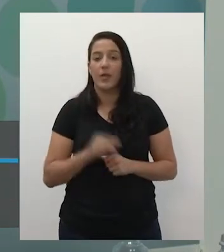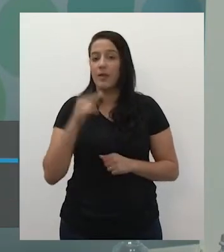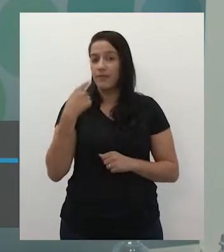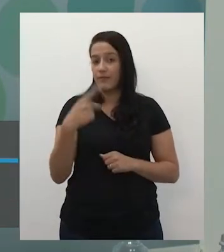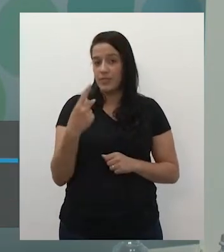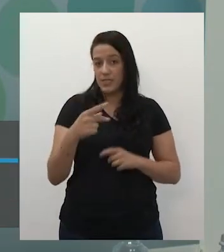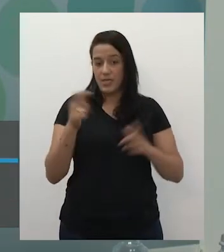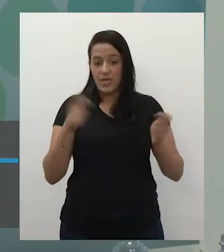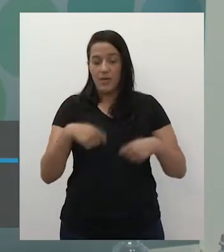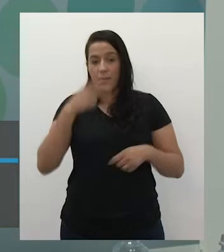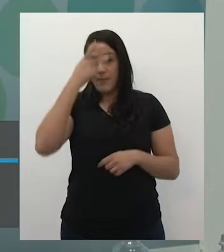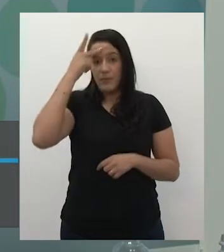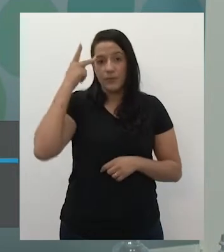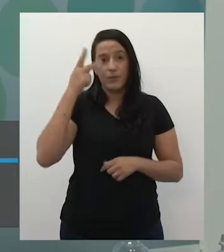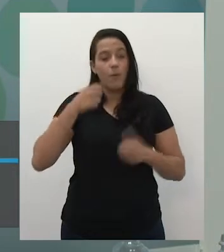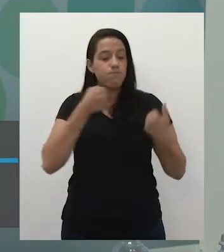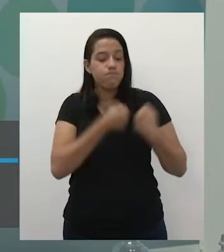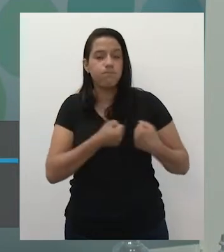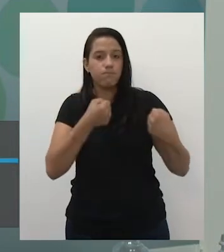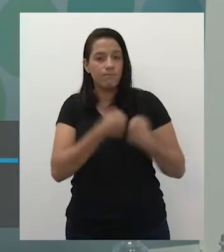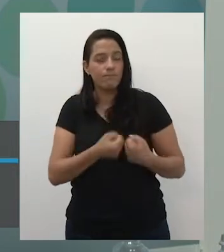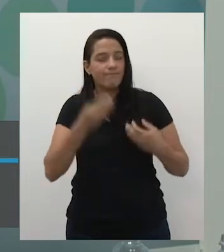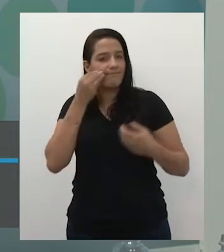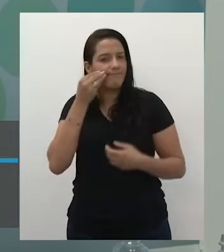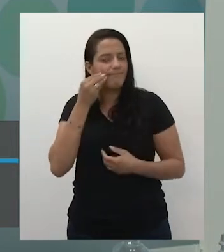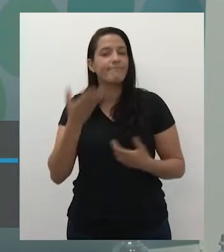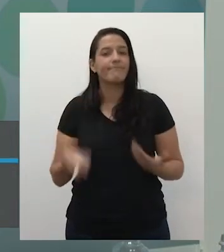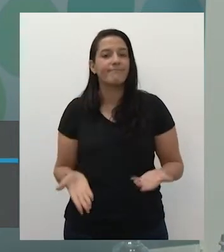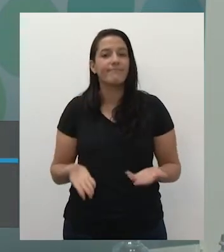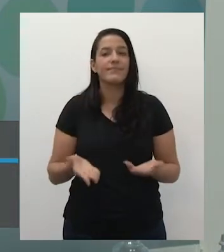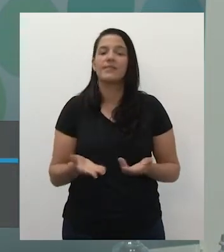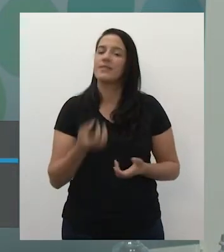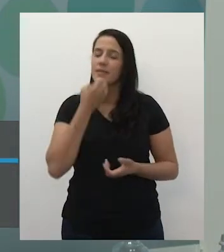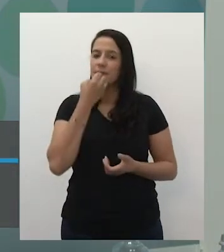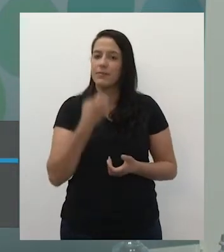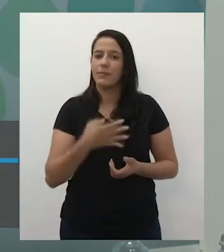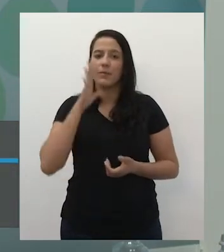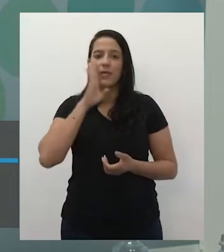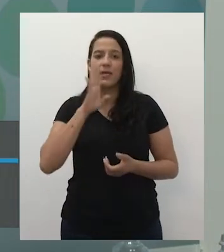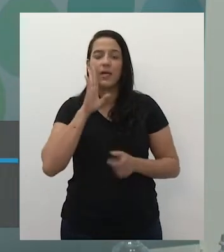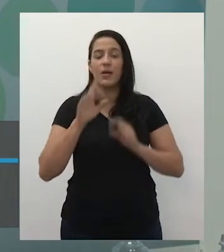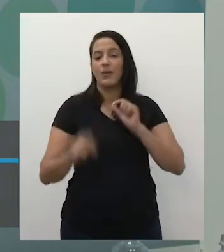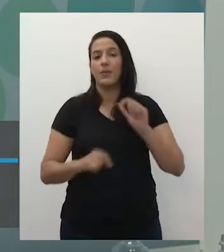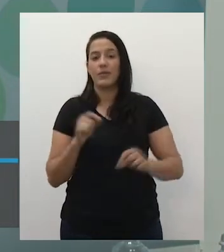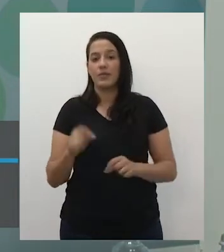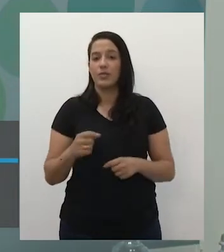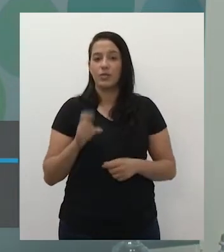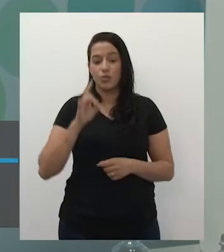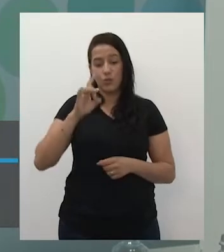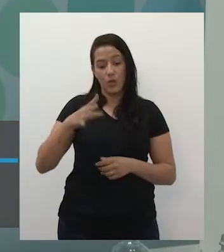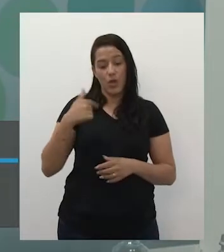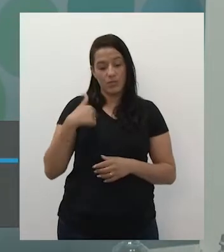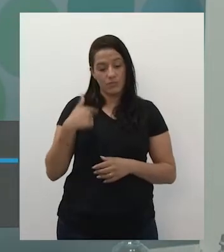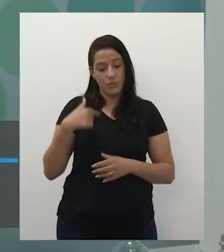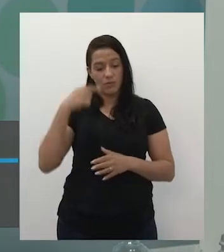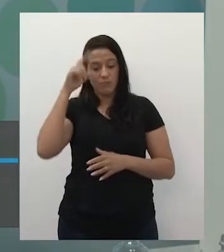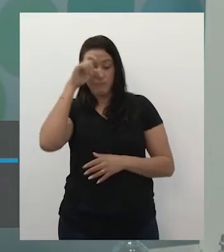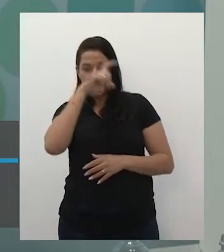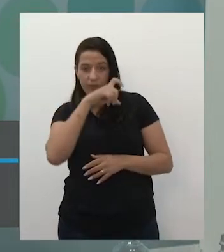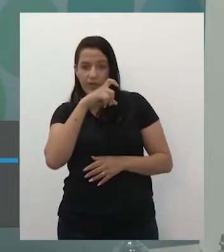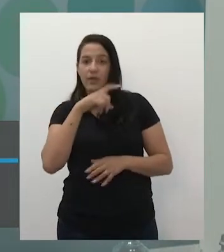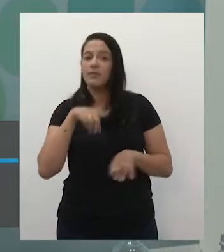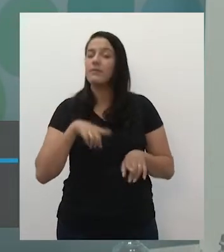pessoal, né. Então, passa aqui a palavra aqui para a nossa colega Andréia, né, e para a professora também, para que ela possa comentar. Nossa, então que coisa, né? Depois